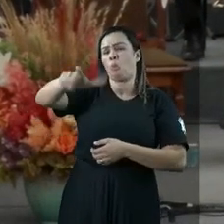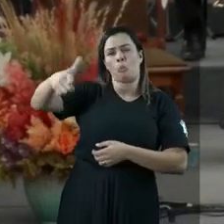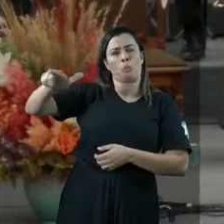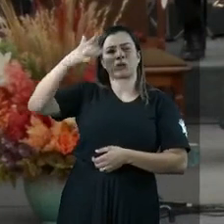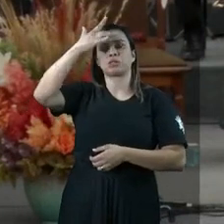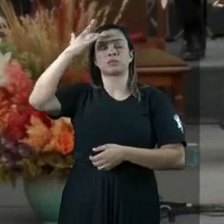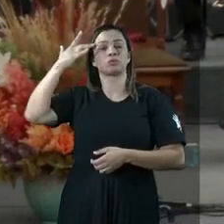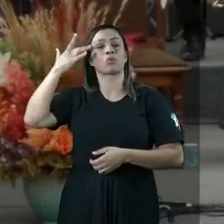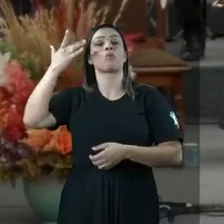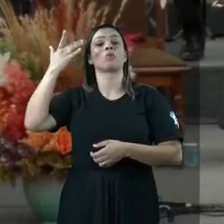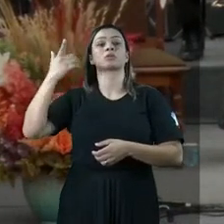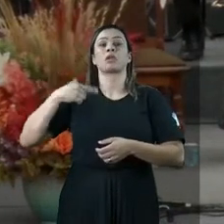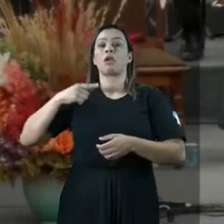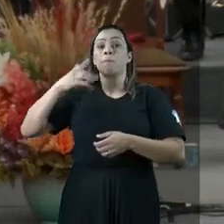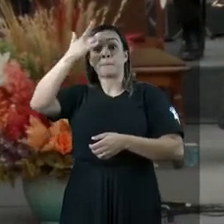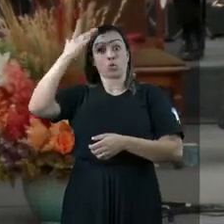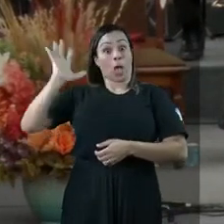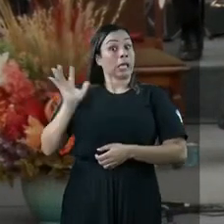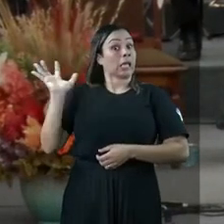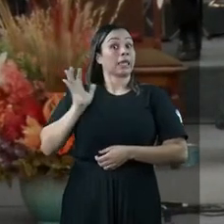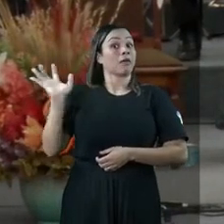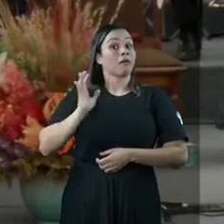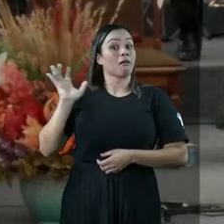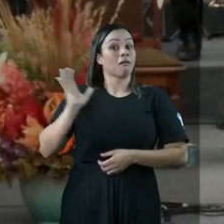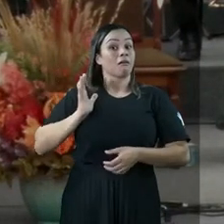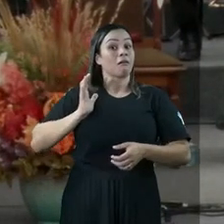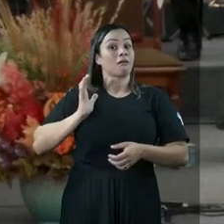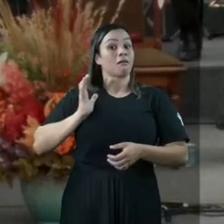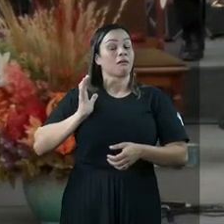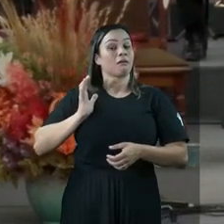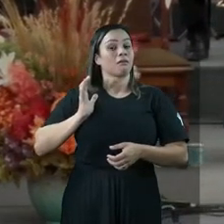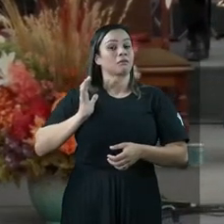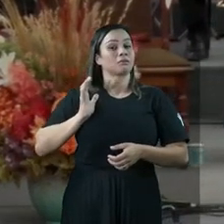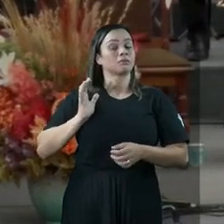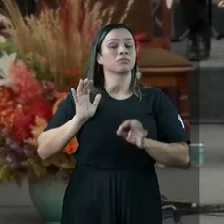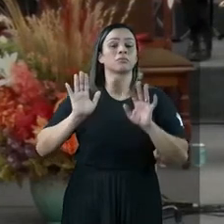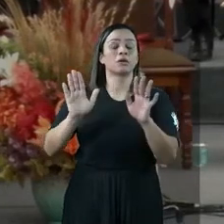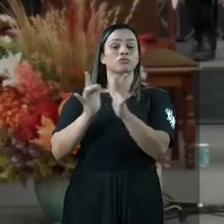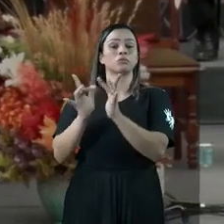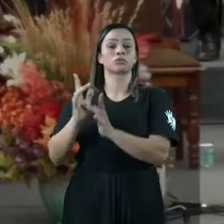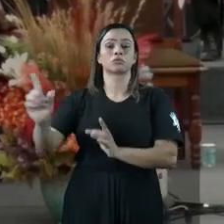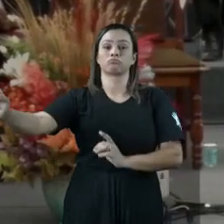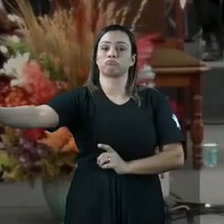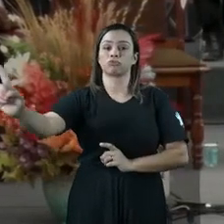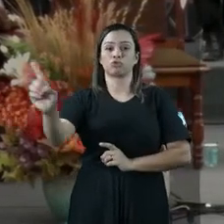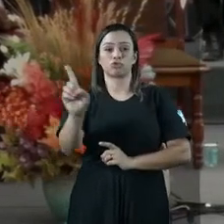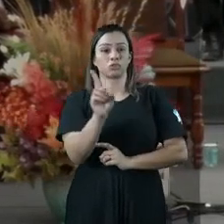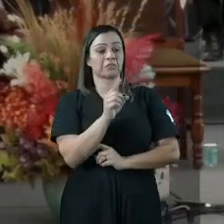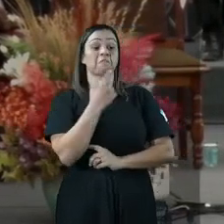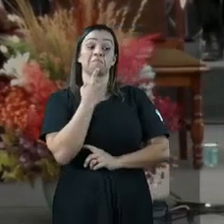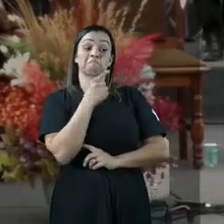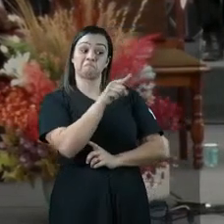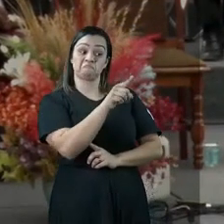de coletor de impostos, na alfândega, o Rei da Glória passa por ele, diz assim: está próspero, não